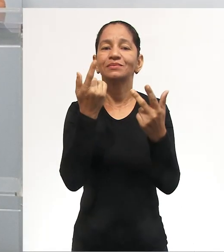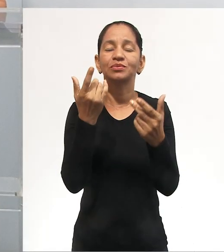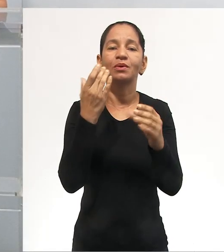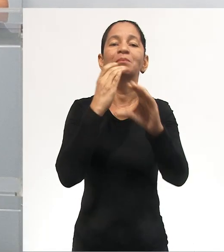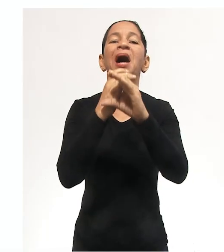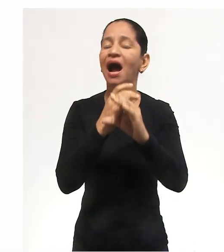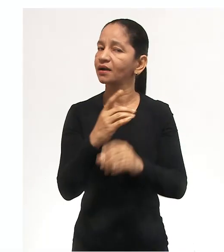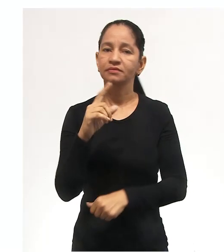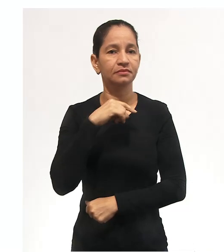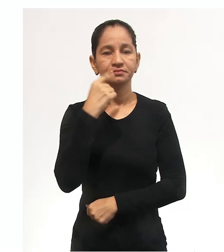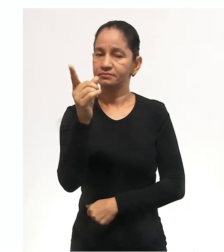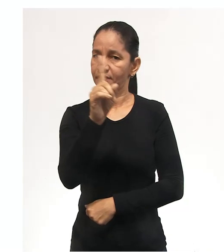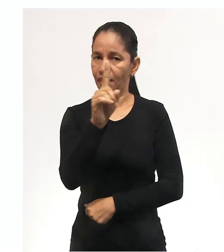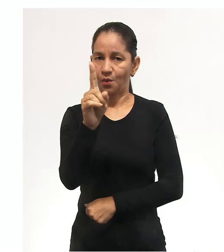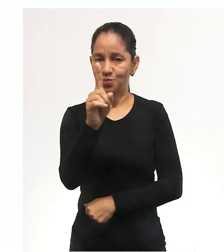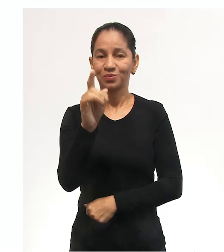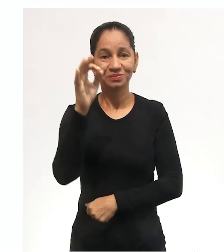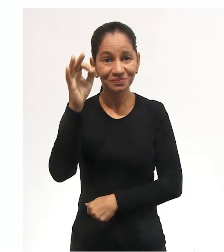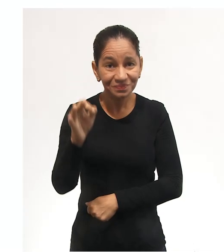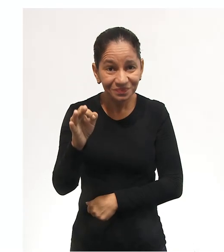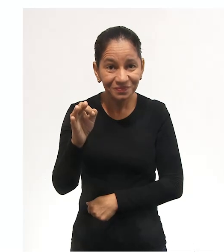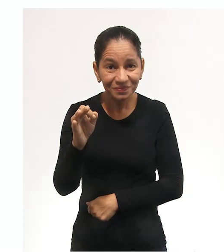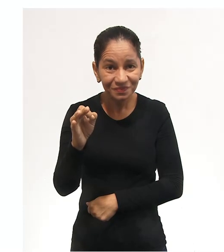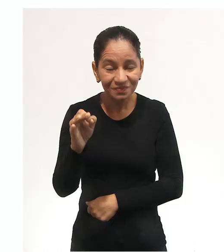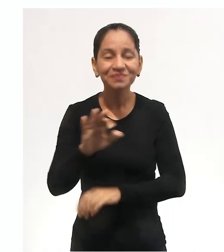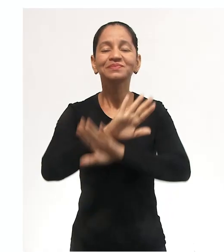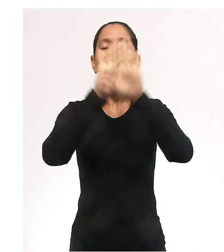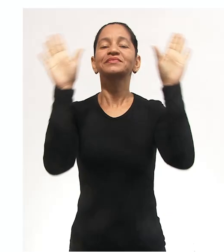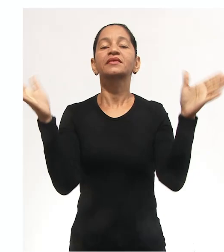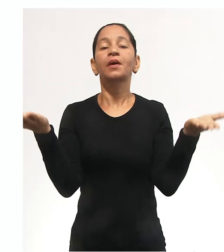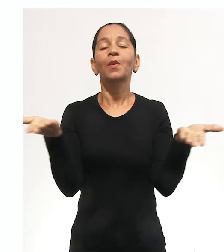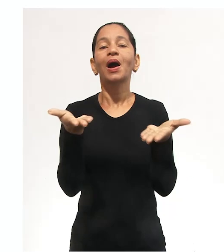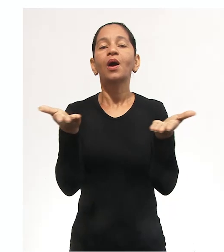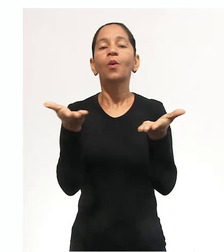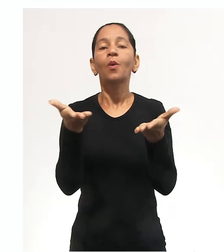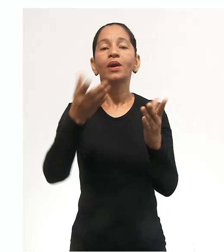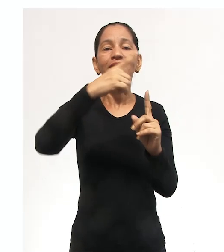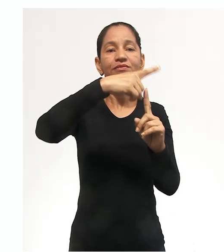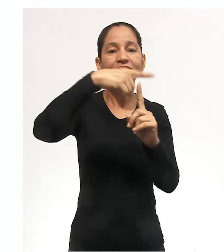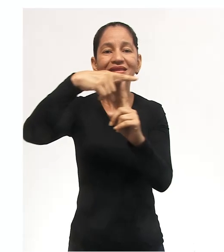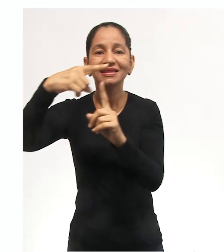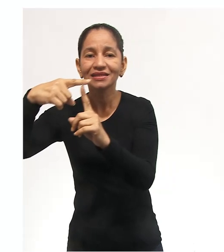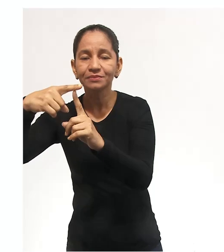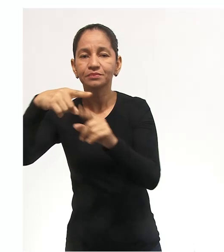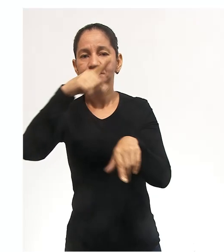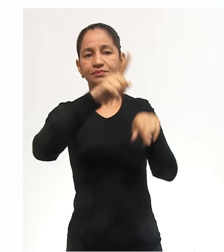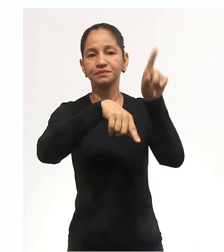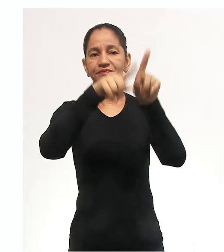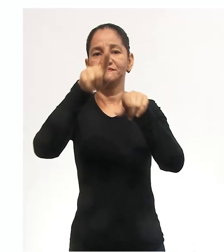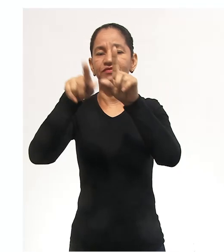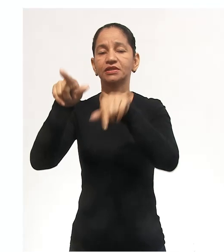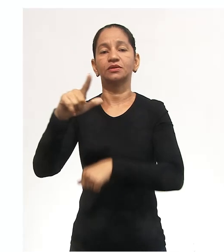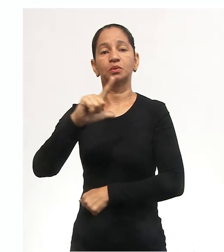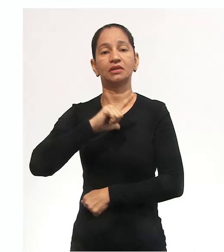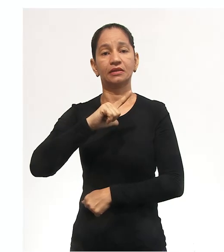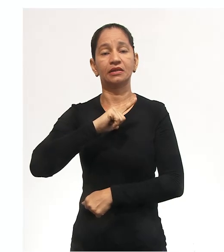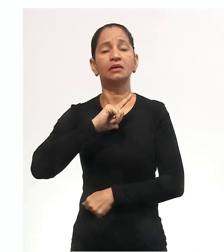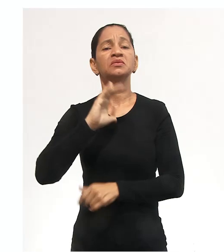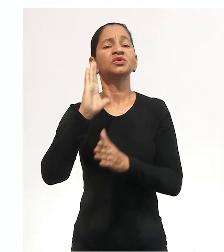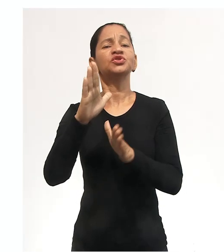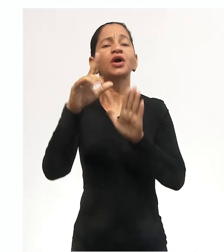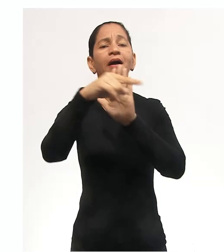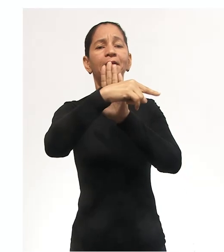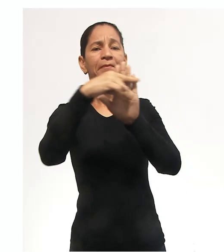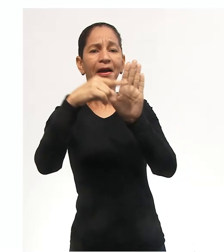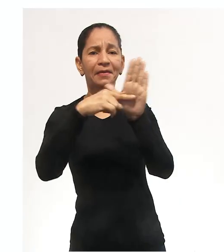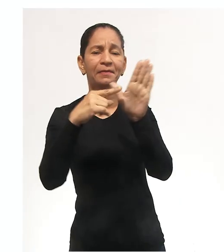né? Bom, e aí nós vamos ver agora os tipos de variação linguística, que eu já até